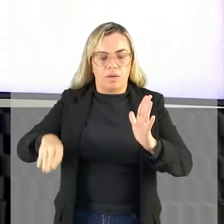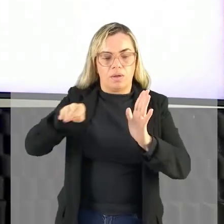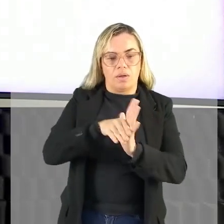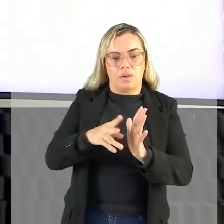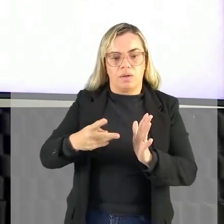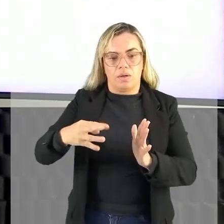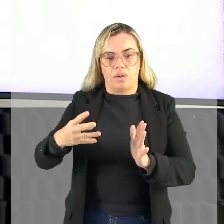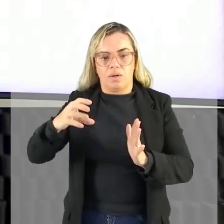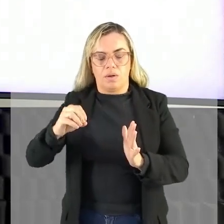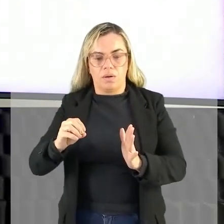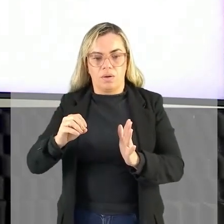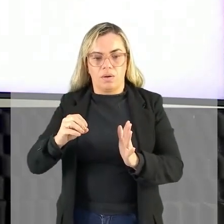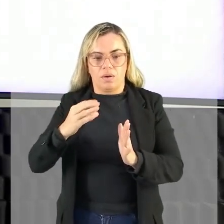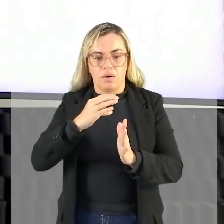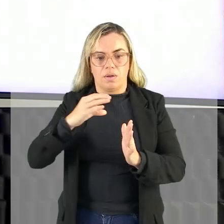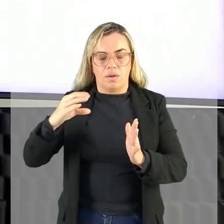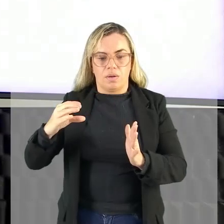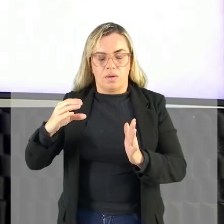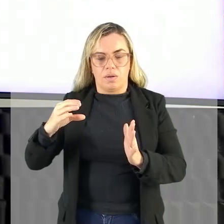citocromo C.